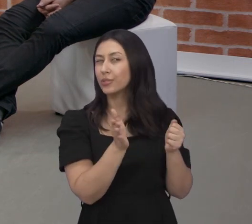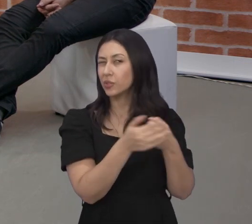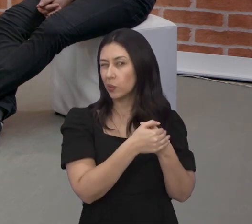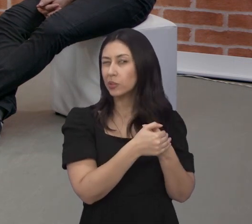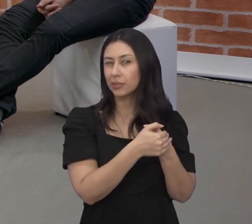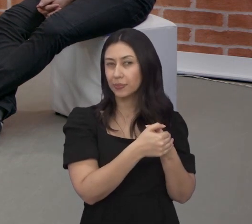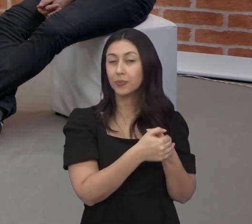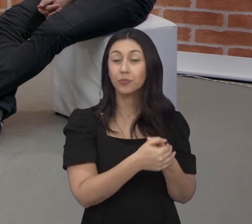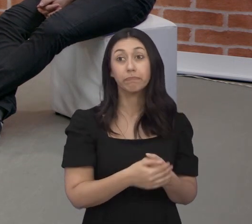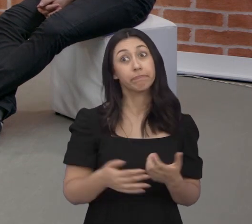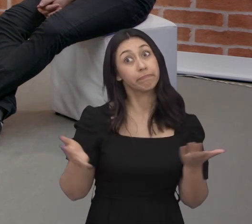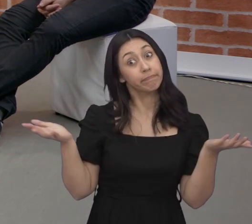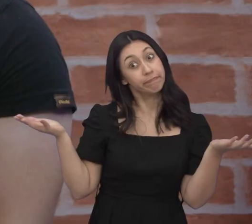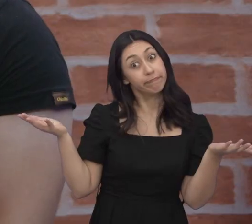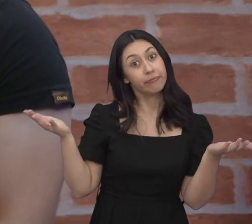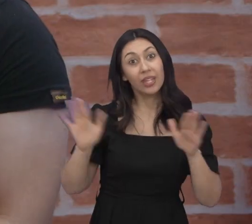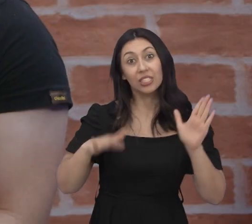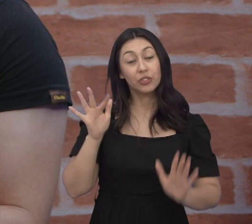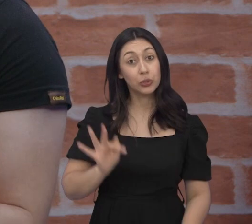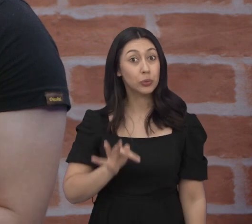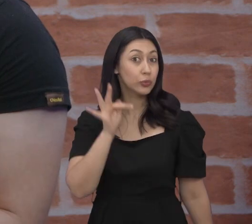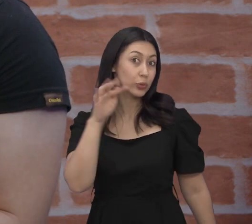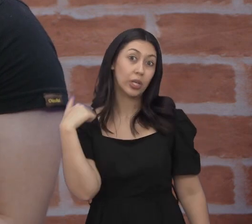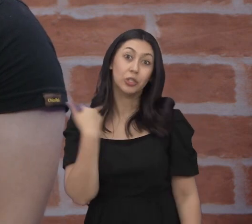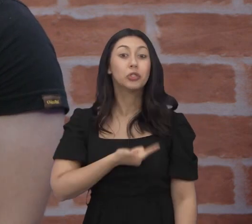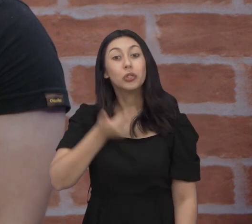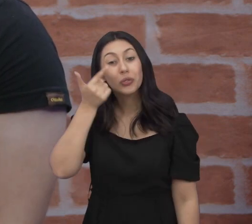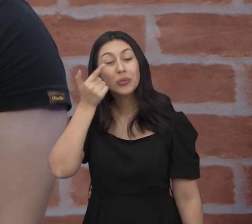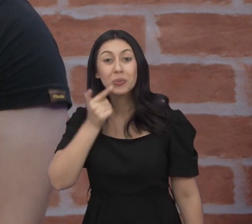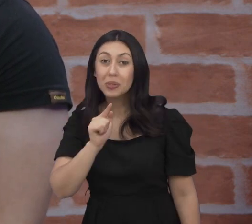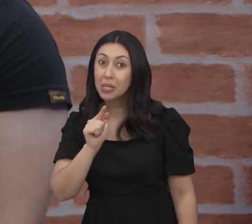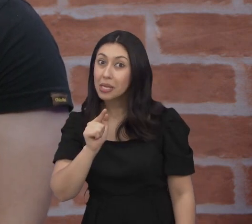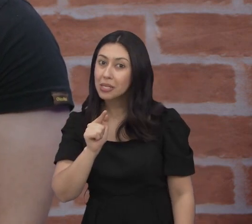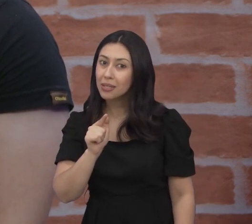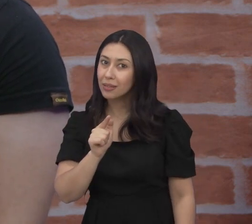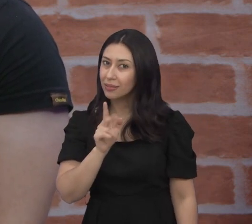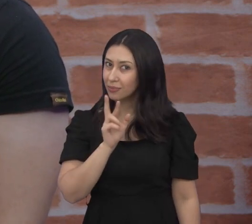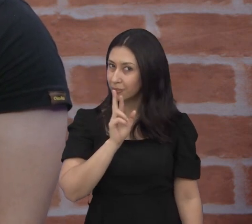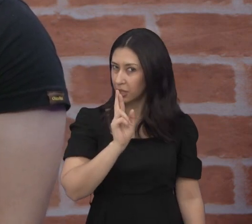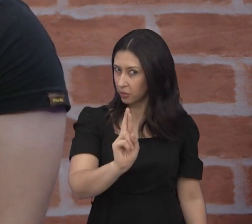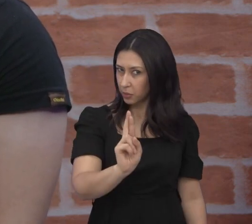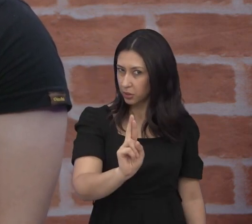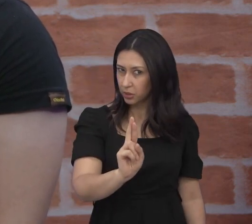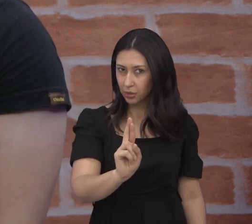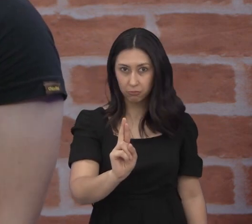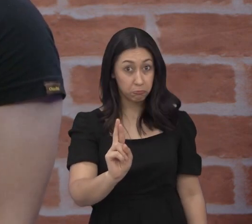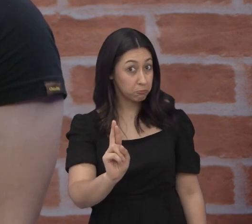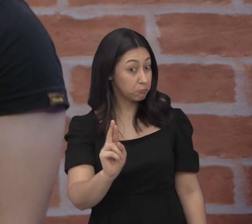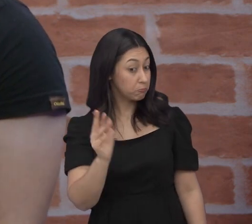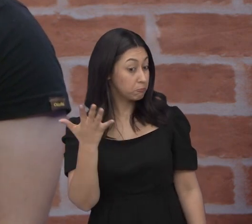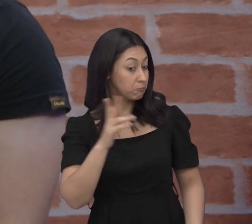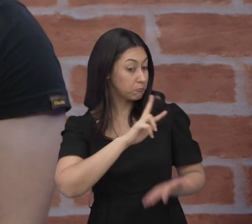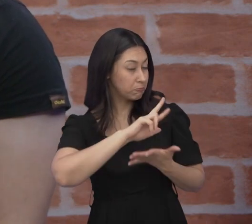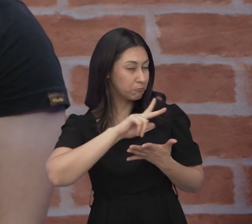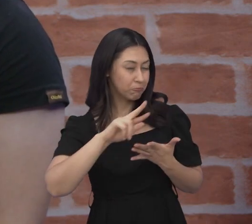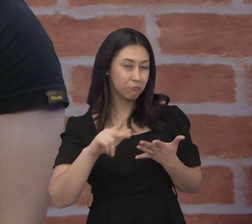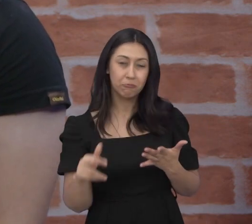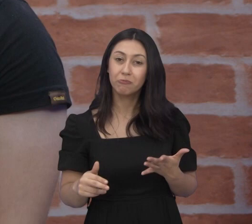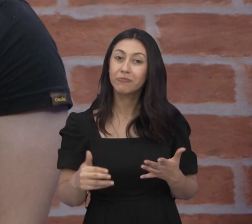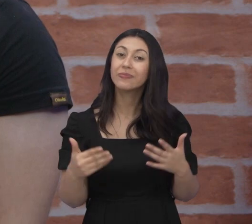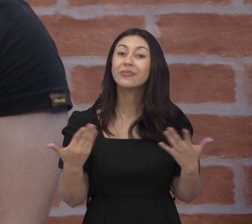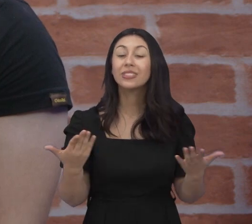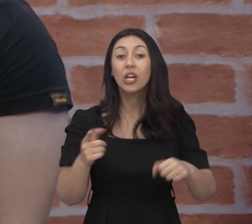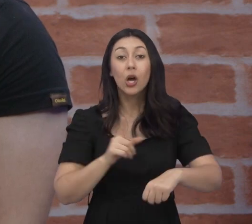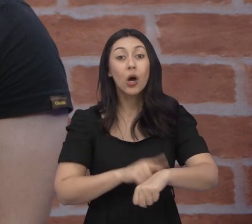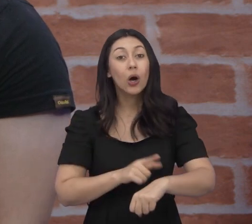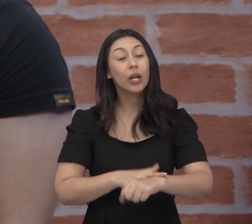sobre isso. Bom, quem Ó. sabe, né? Mais pra frente a gente não consegue ter alguma resposta, ou mais de uma resposta, já que são vários casos, né? Pessoal,